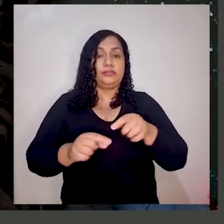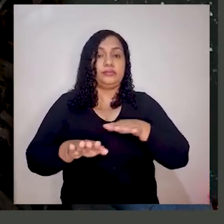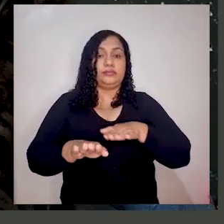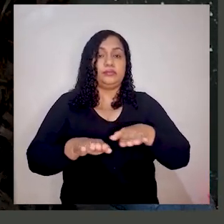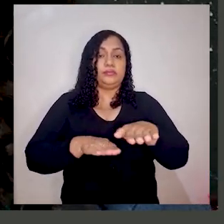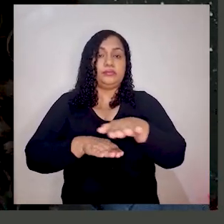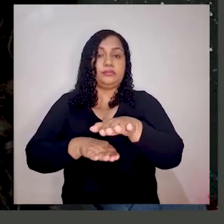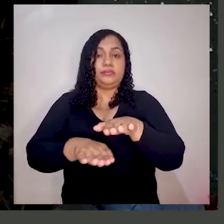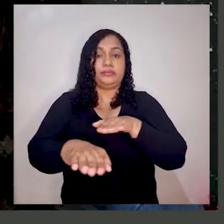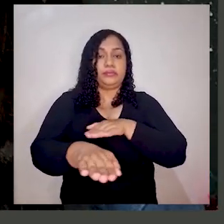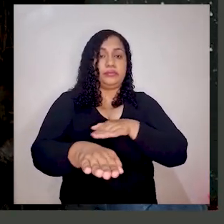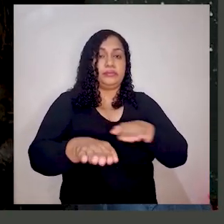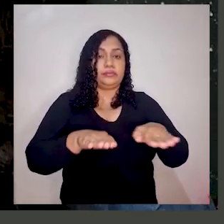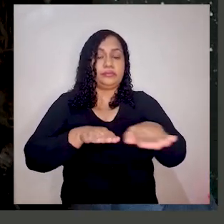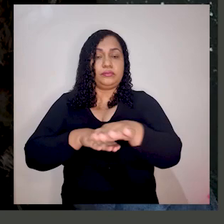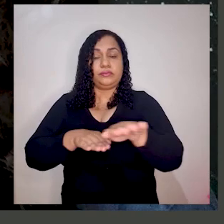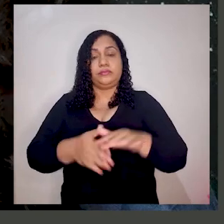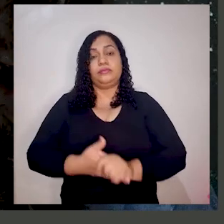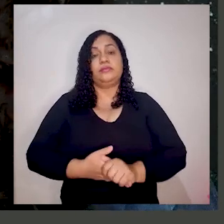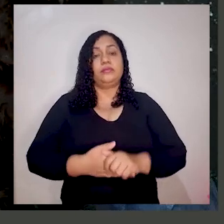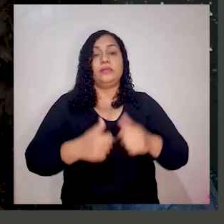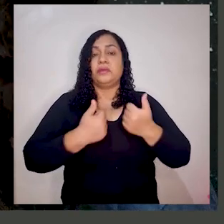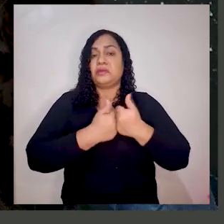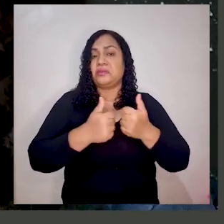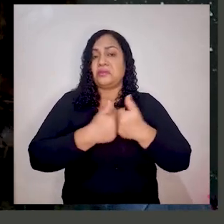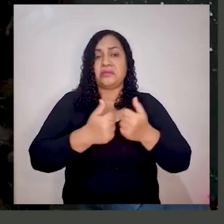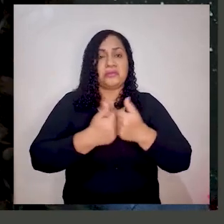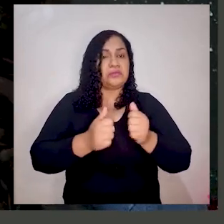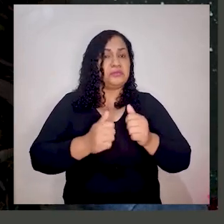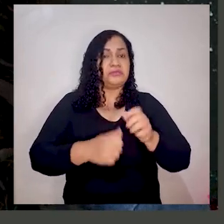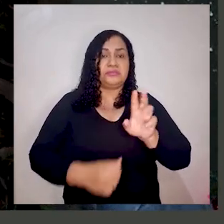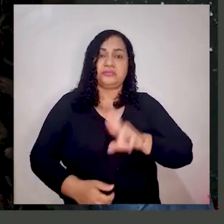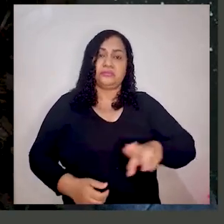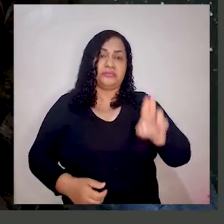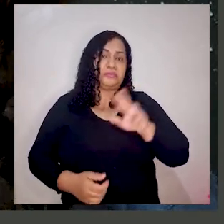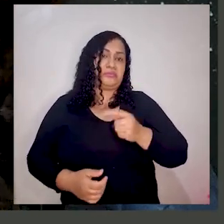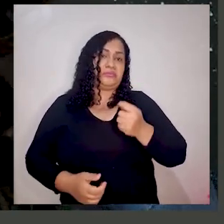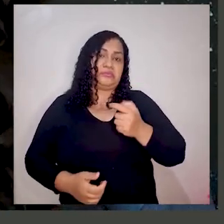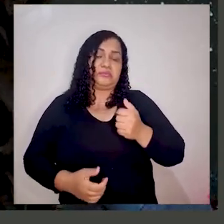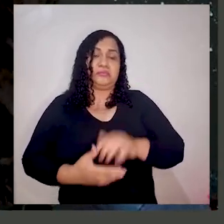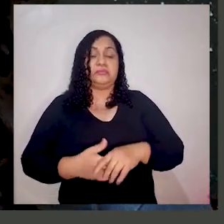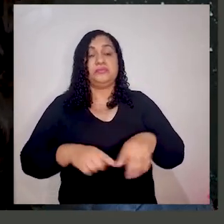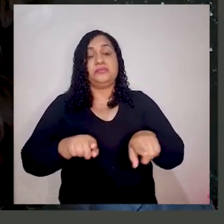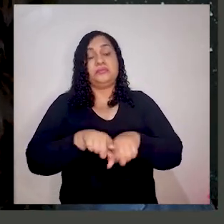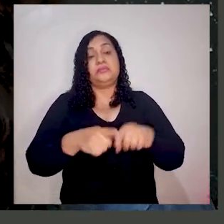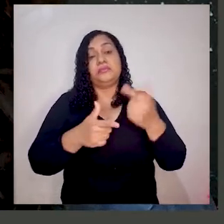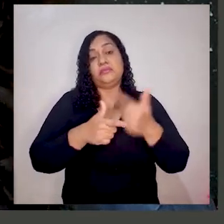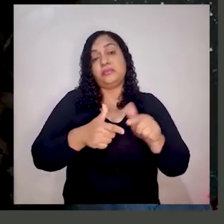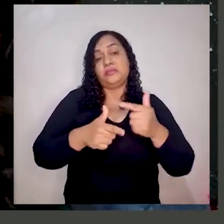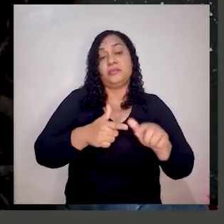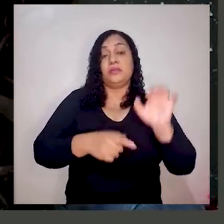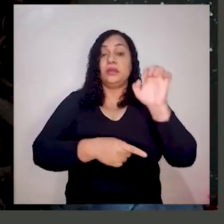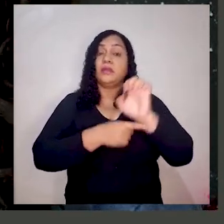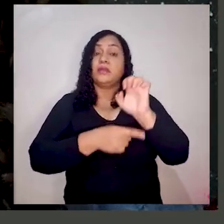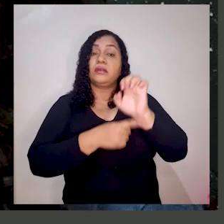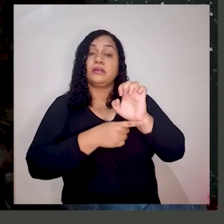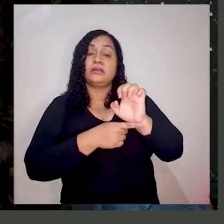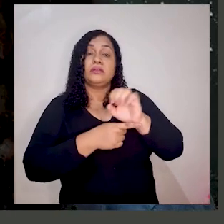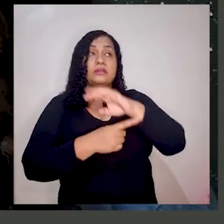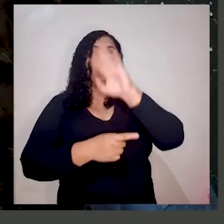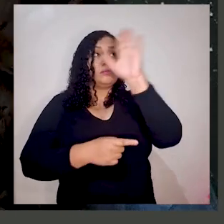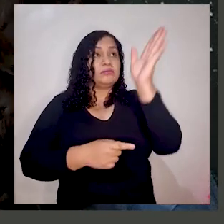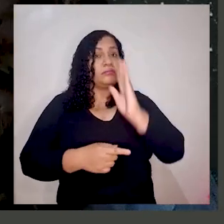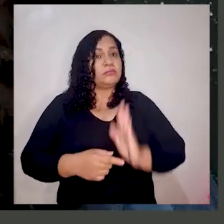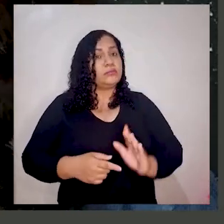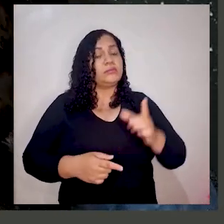adquirem veículos, transporte público fica menos utilizado por vários problemas também. Cada estado do